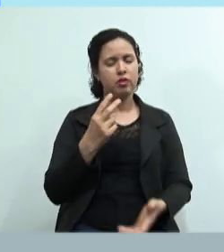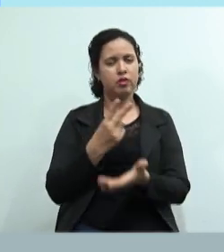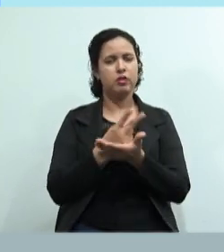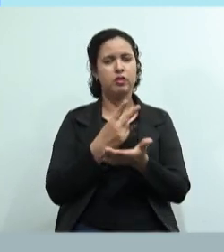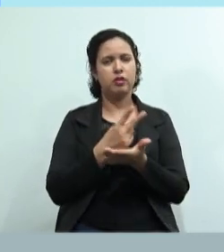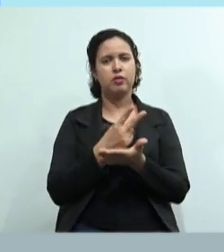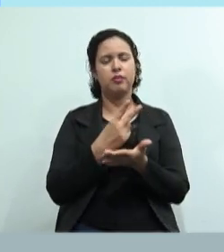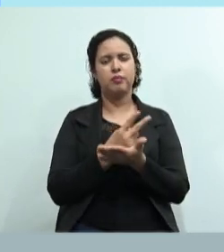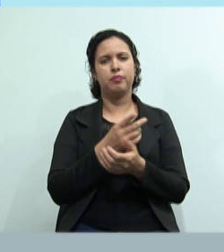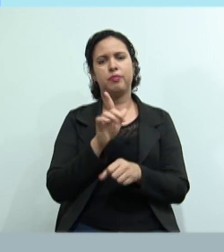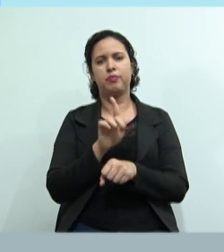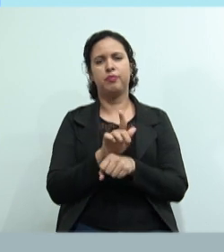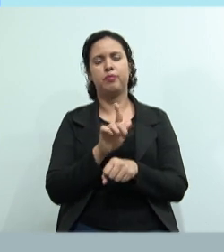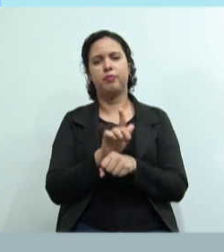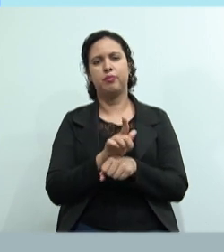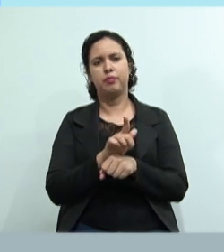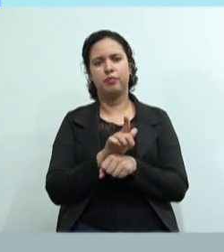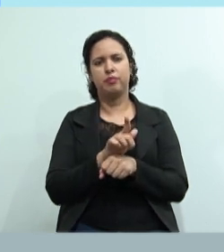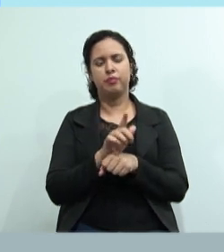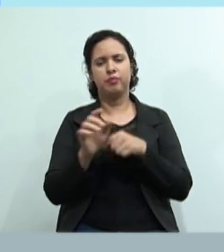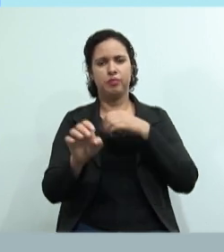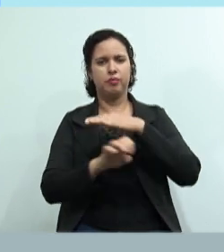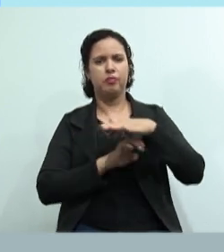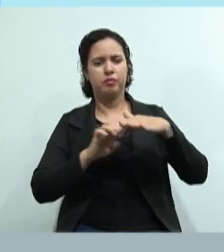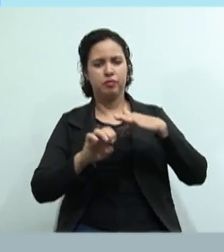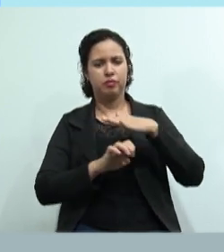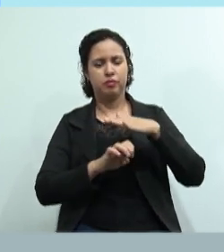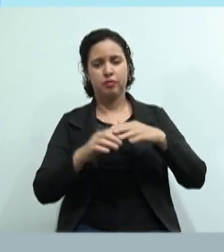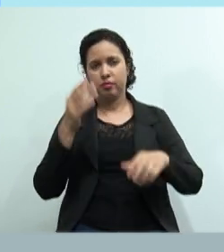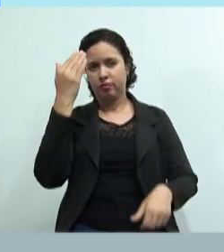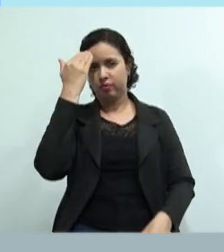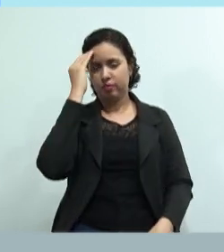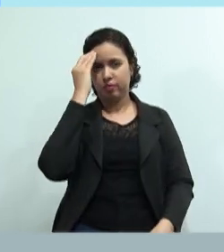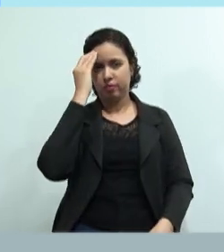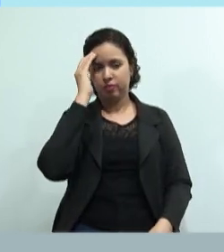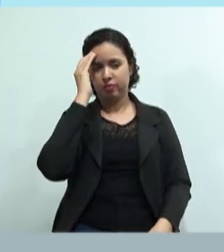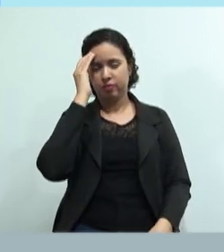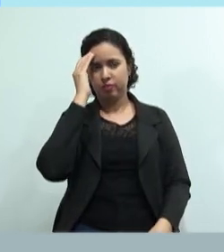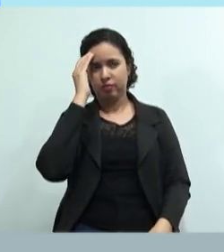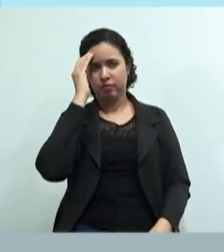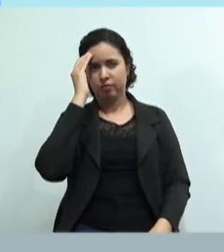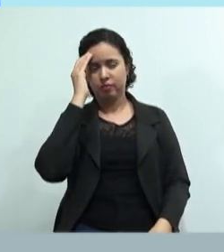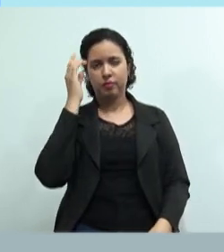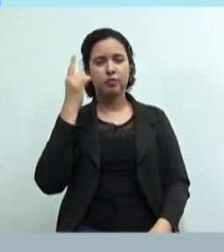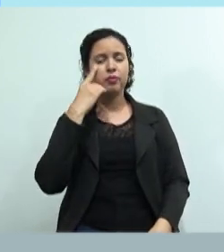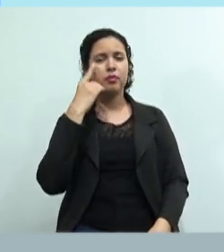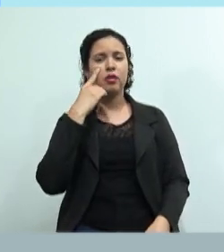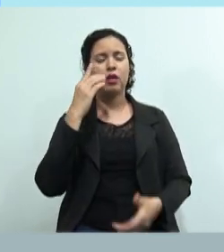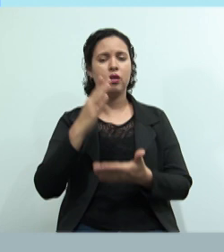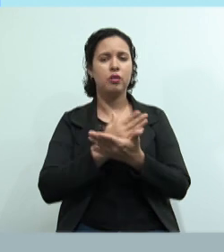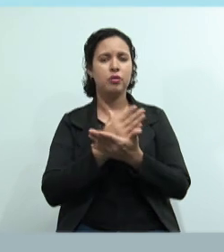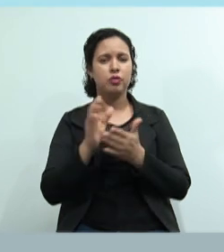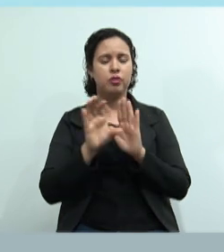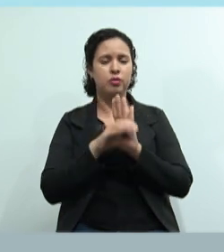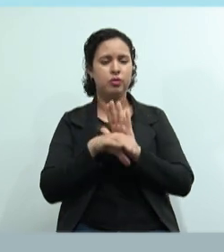definidos pelos gestores da organização. Para entendermos esta etapa, vamos a alguns conceitos. ET.